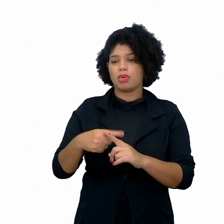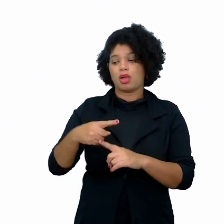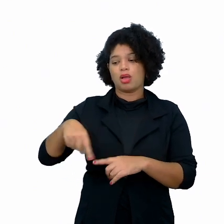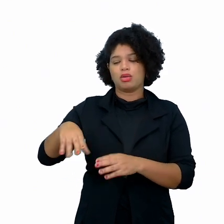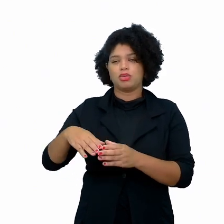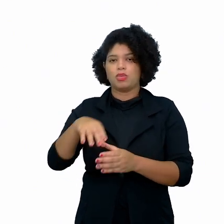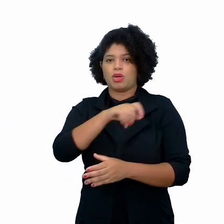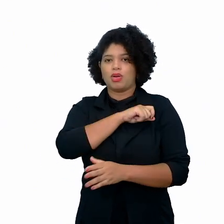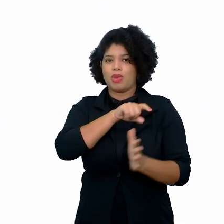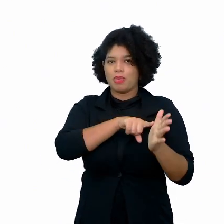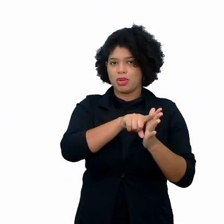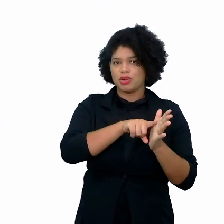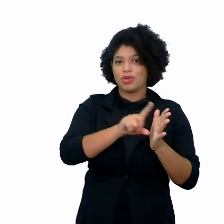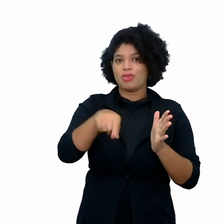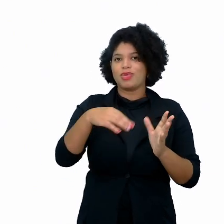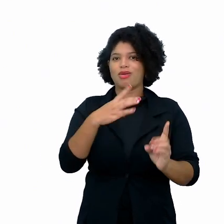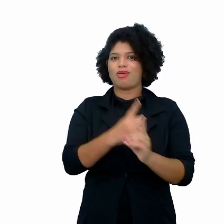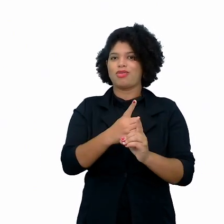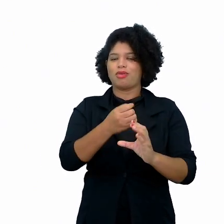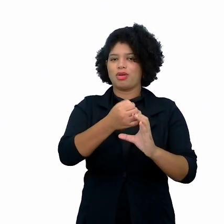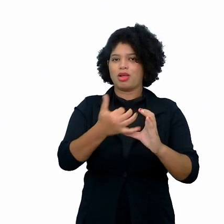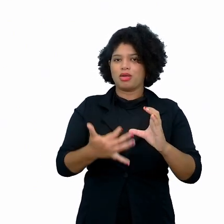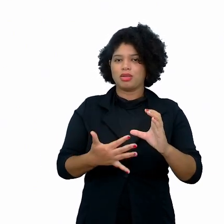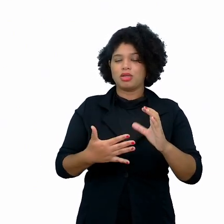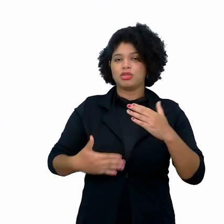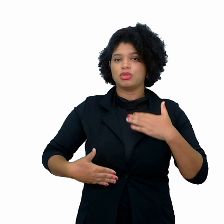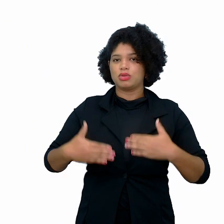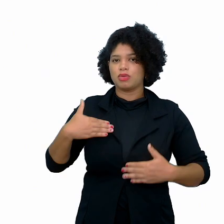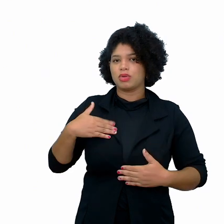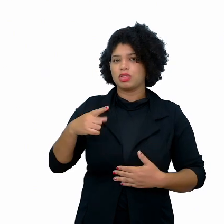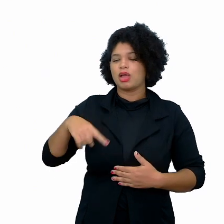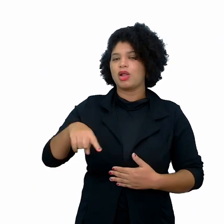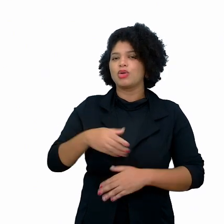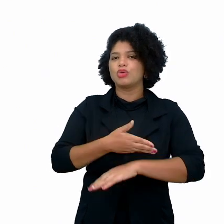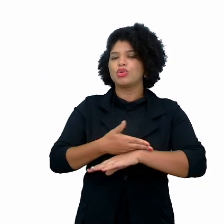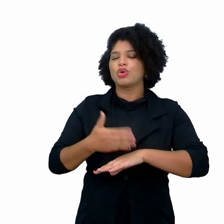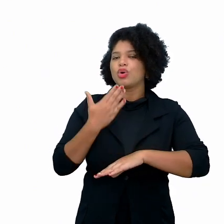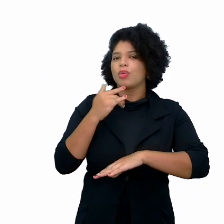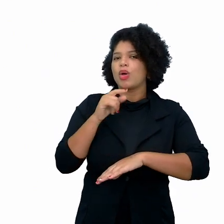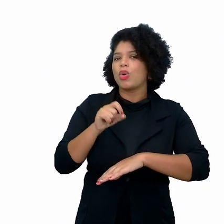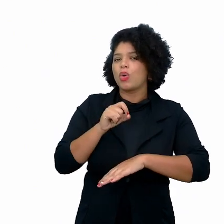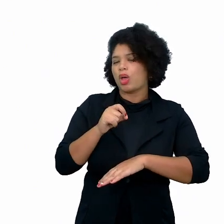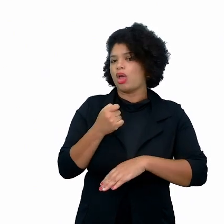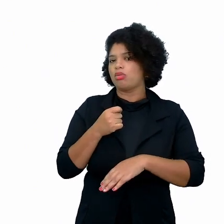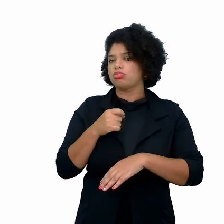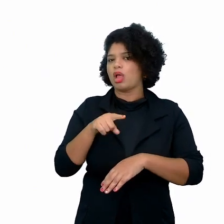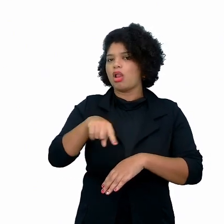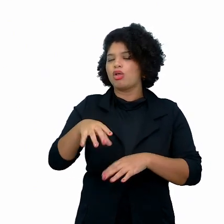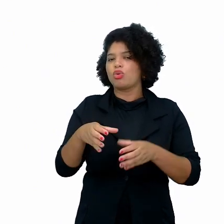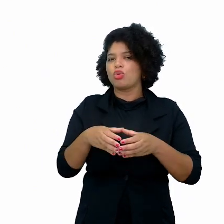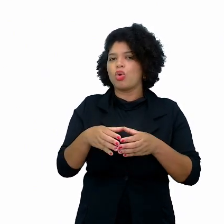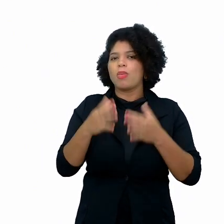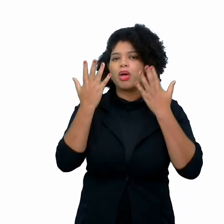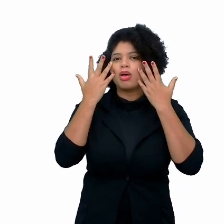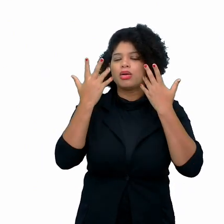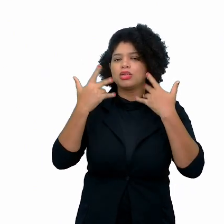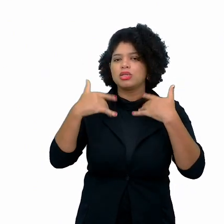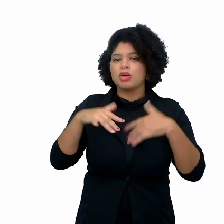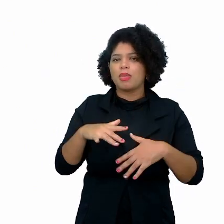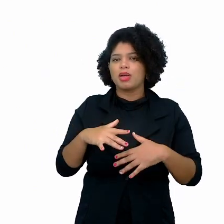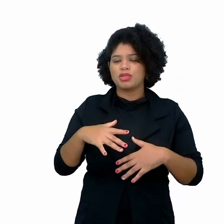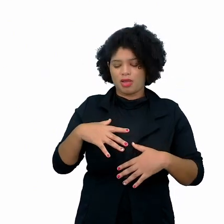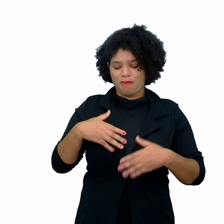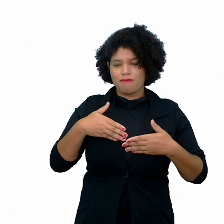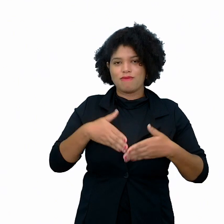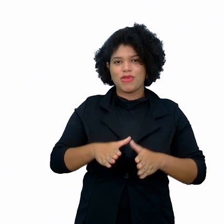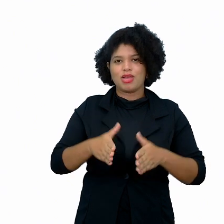as características físicas, alimentação, os filhotes, localização, o motivo por estar